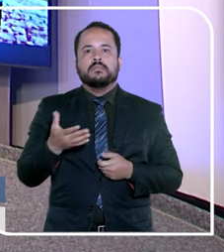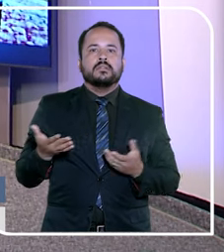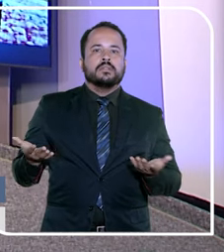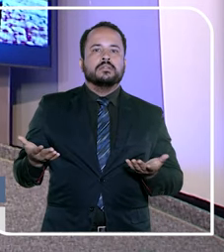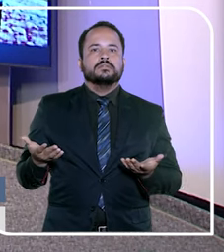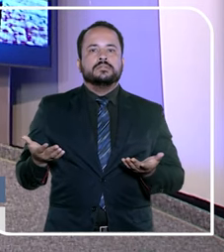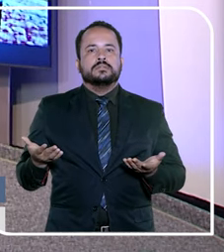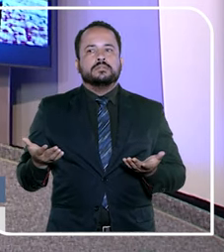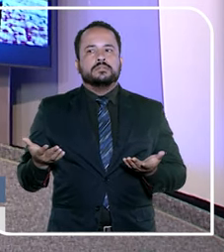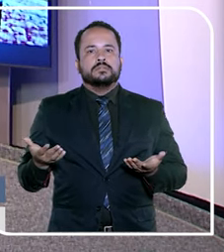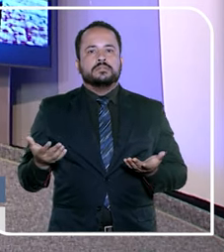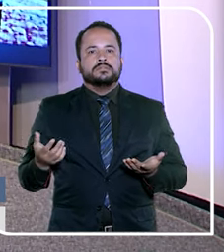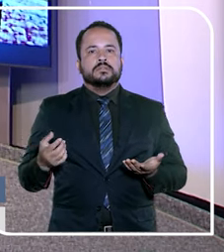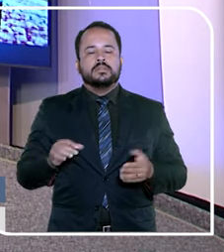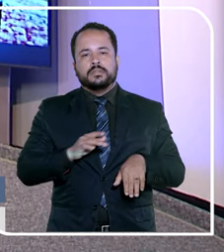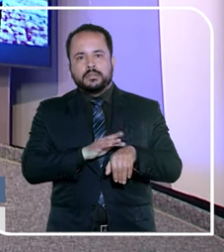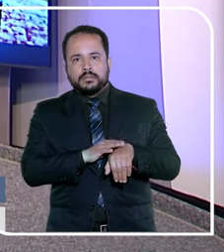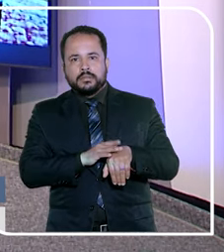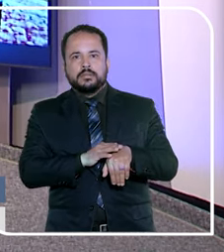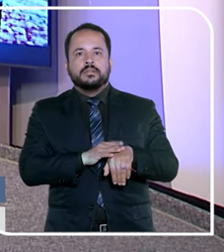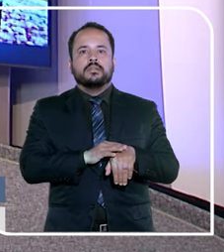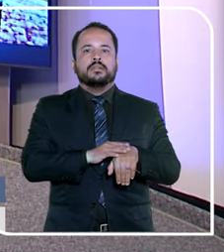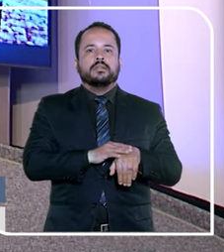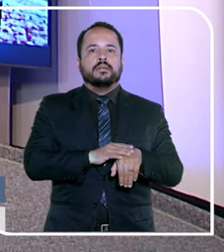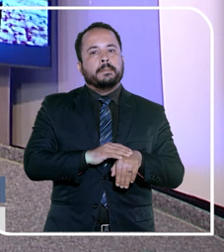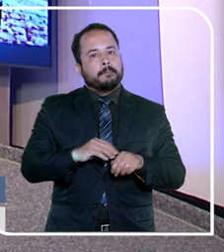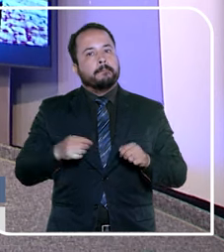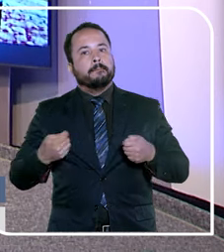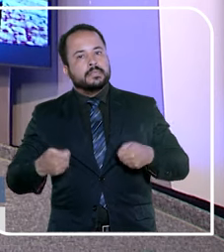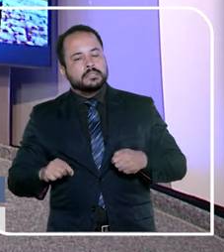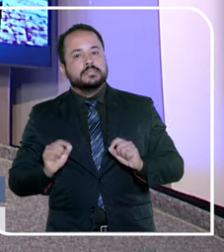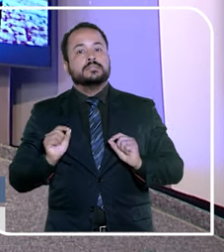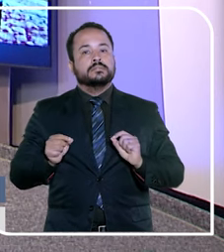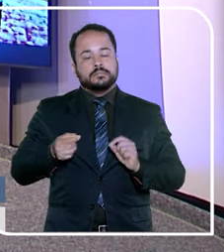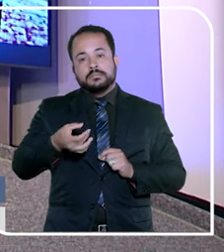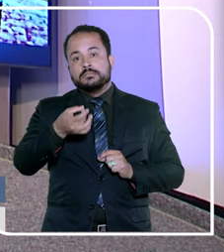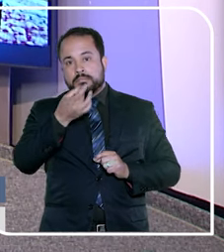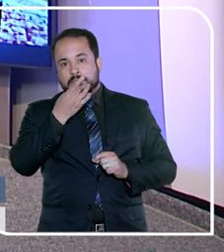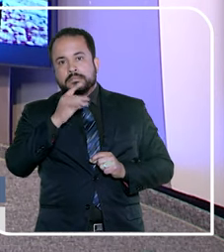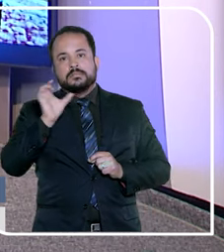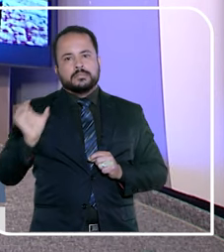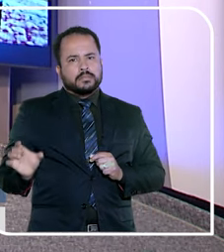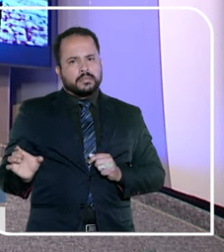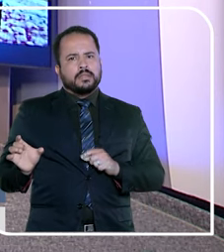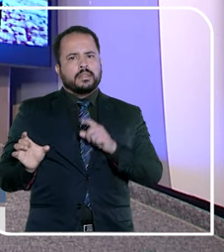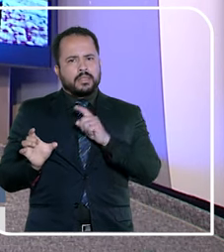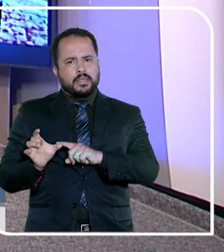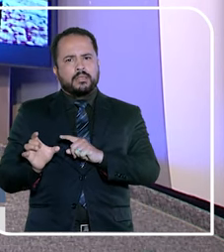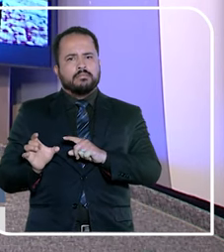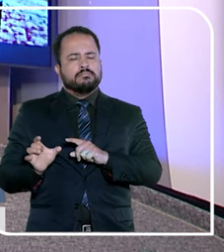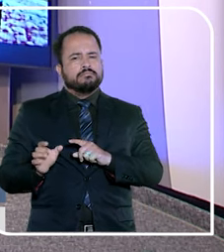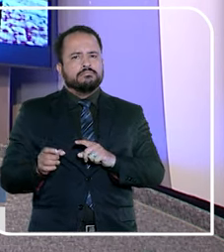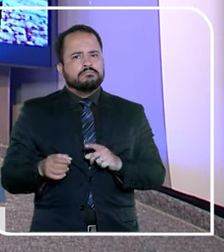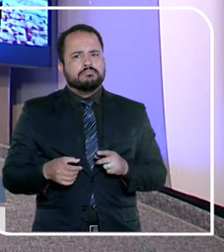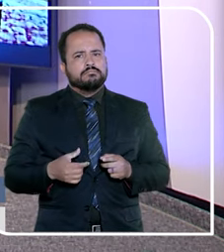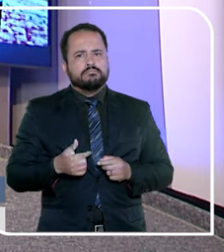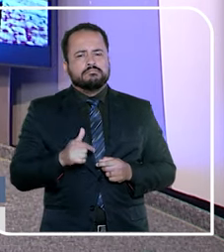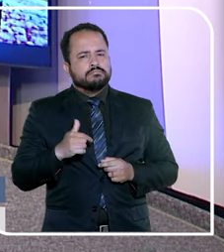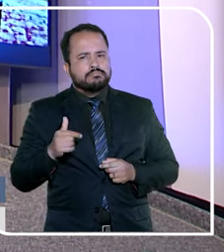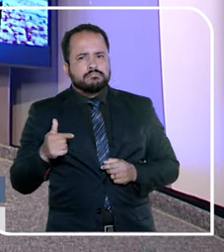que realmente precise desse medicamento e o sujeito não tiver alternativas